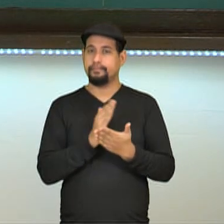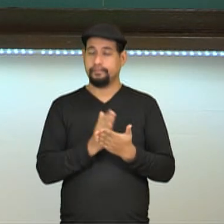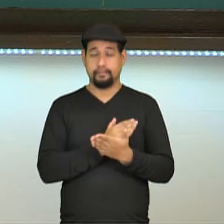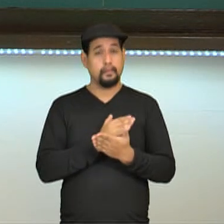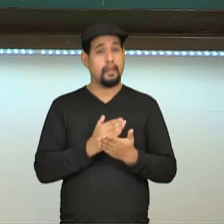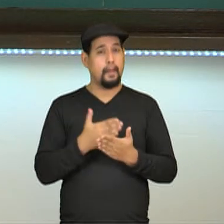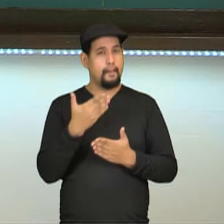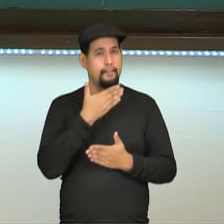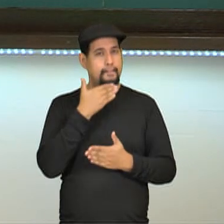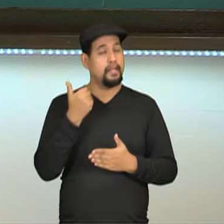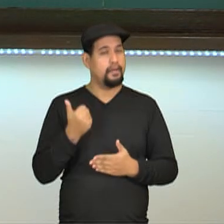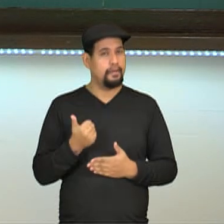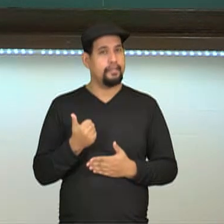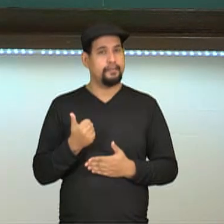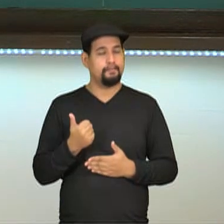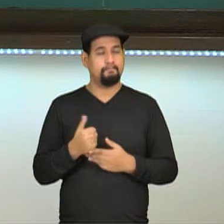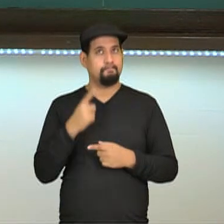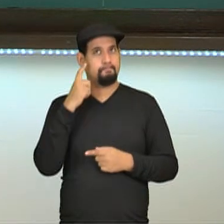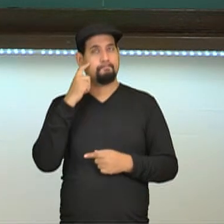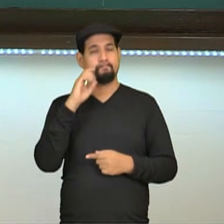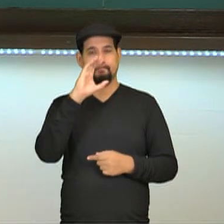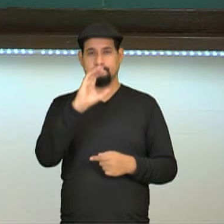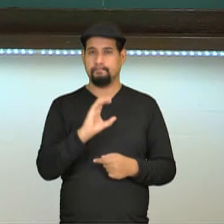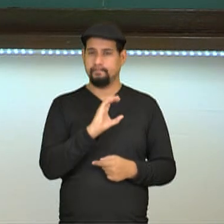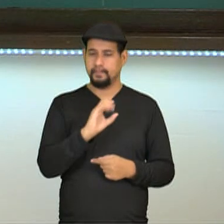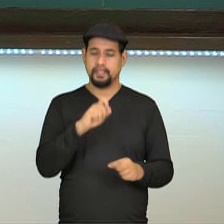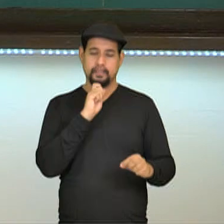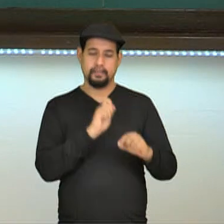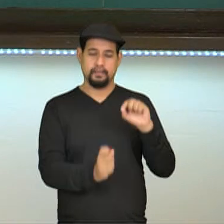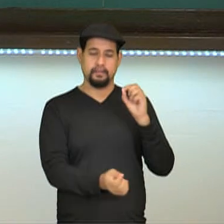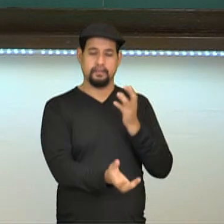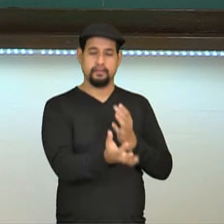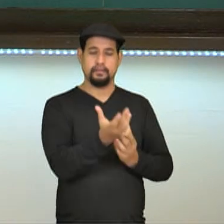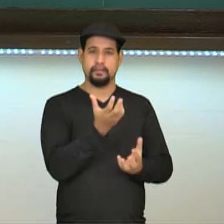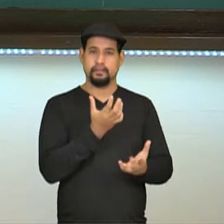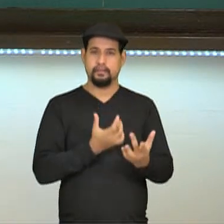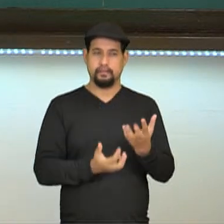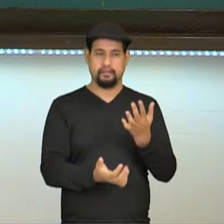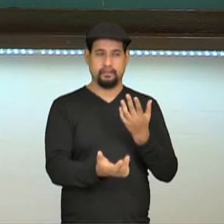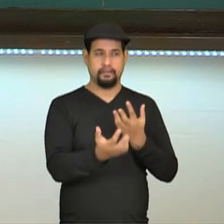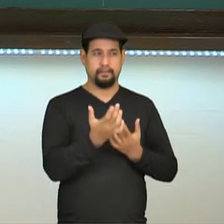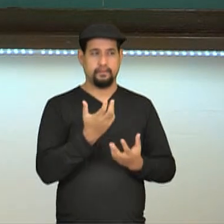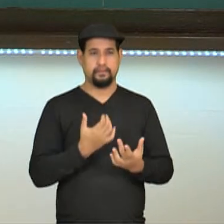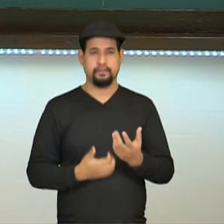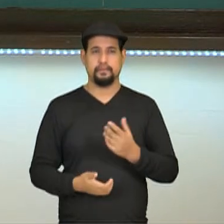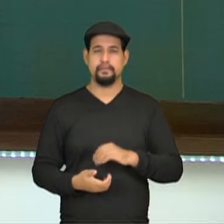era melhor, na concepção da Igreja Católica, queimar esses livros. Tá?